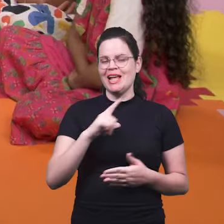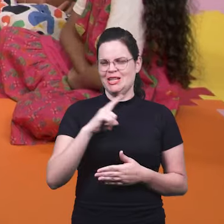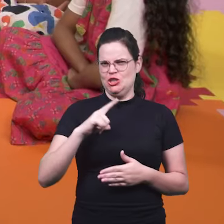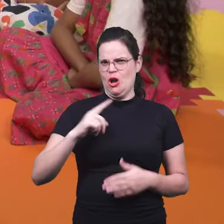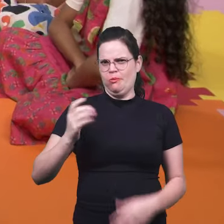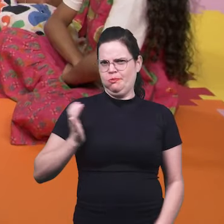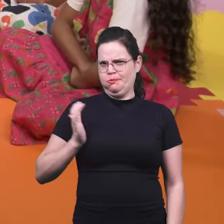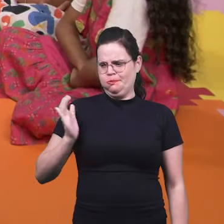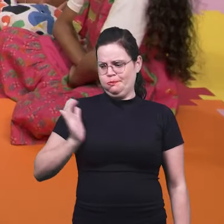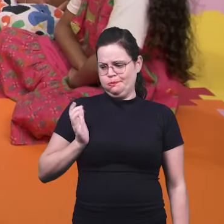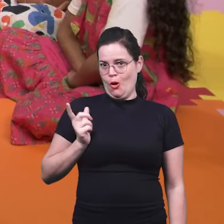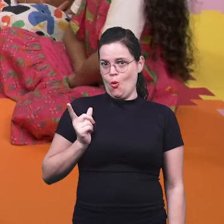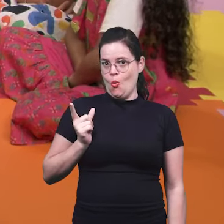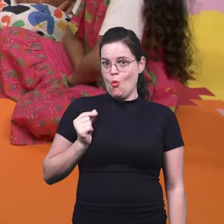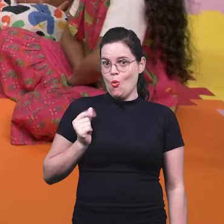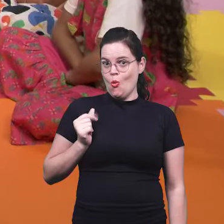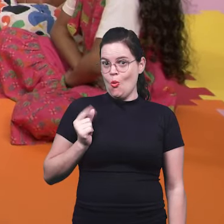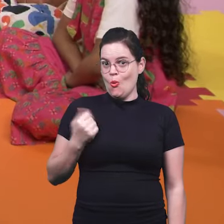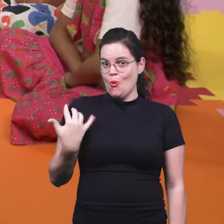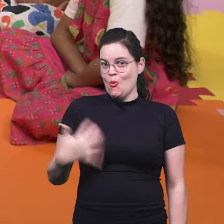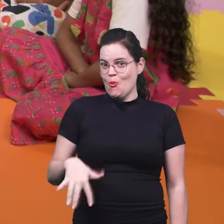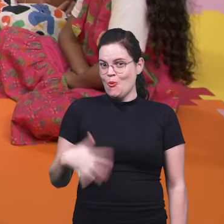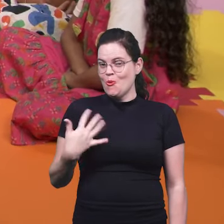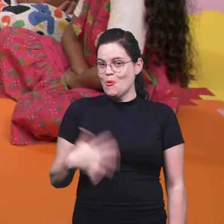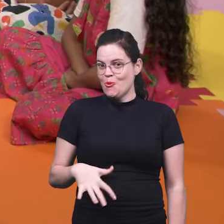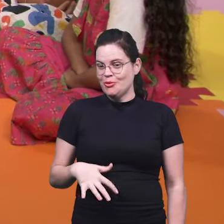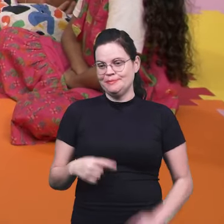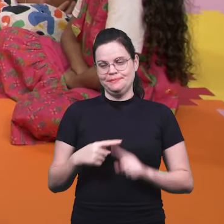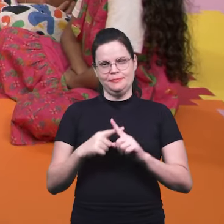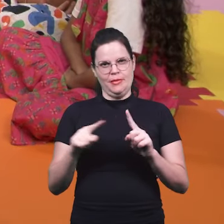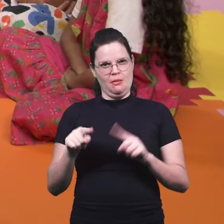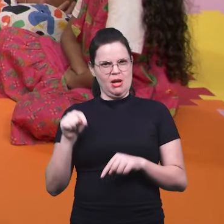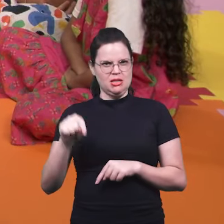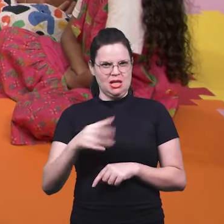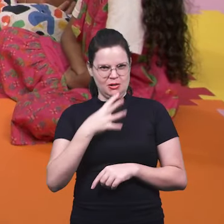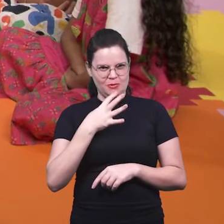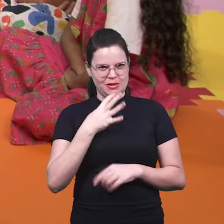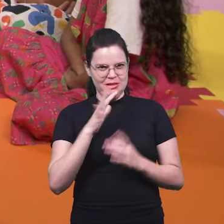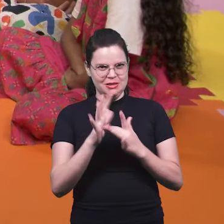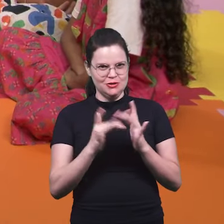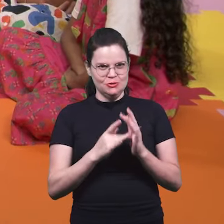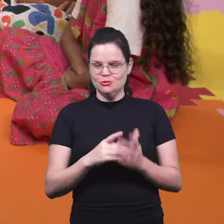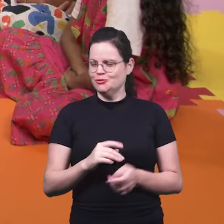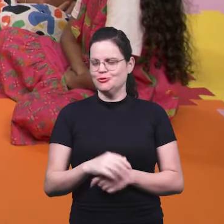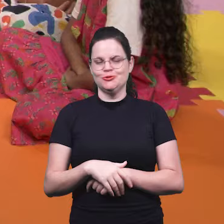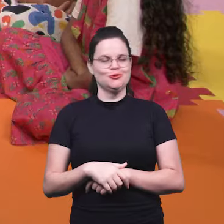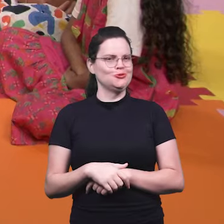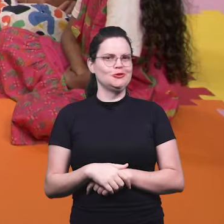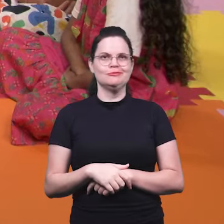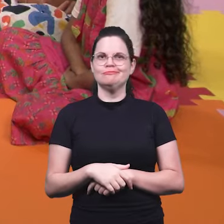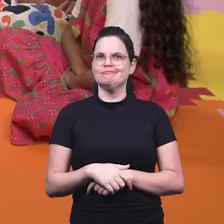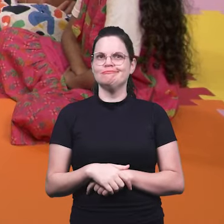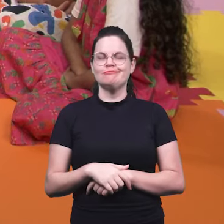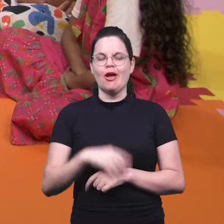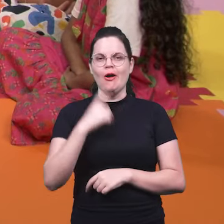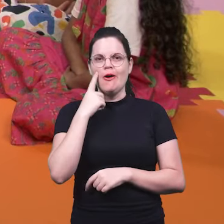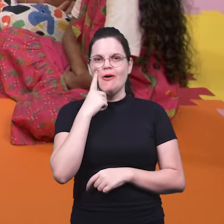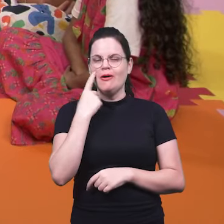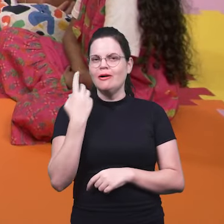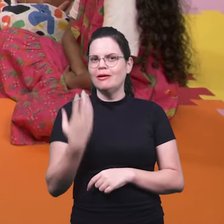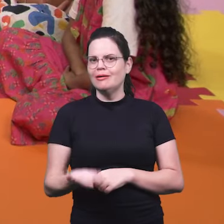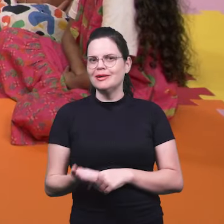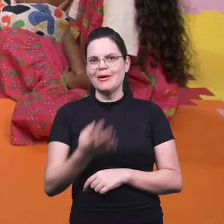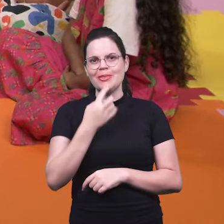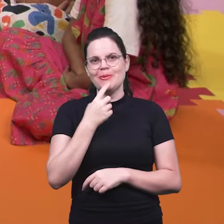ele era muito rico mas Zaqueu ele ainda não conhecia o senhor não conhe não